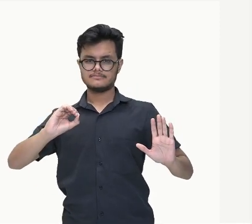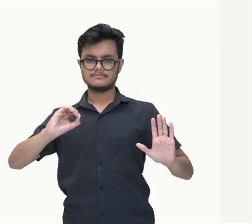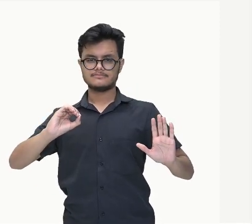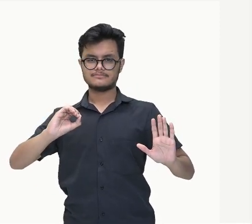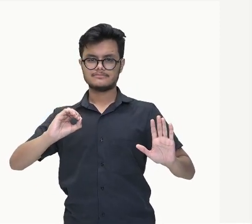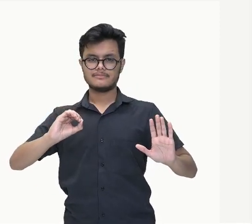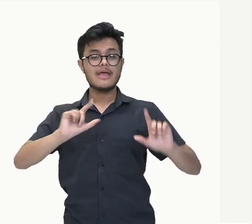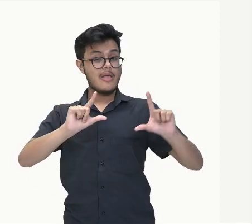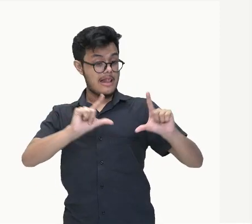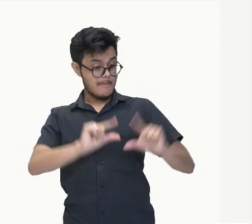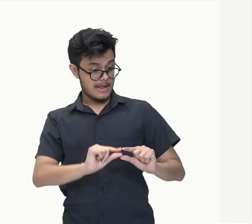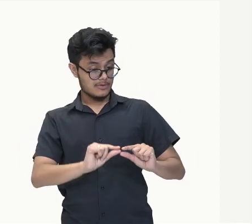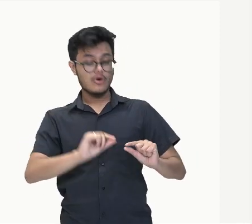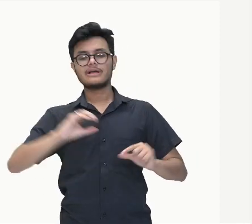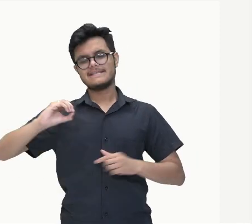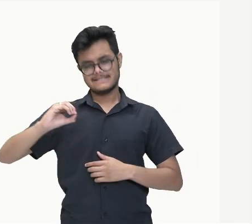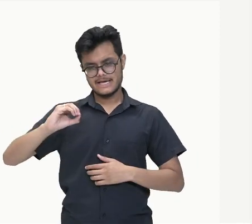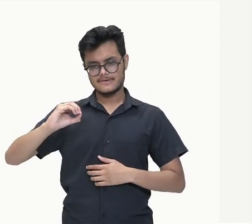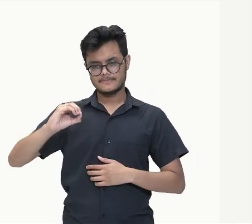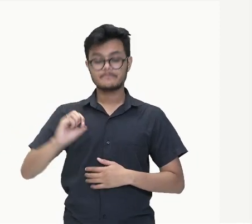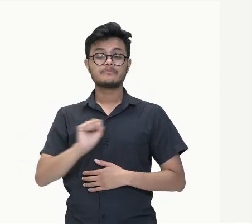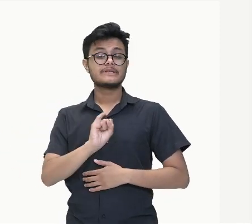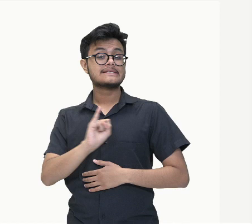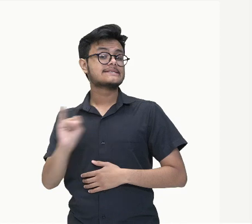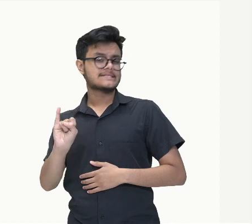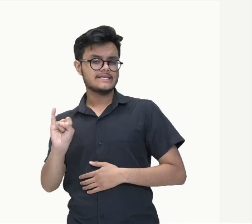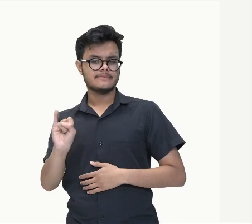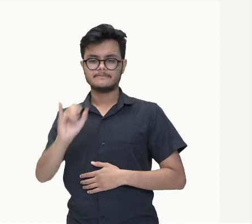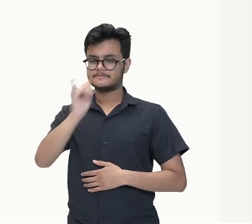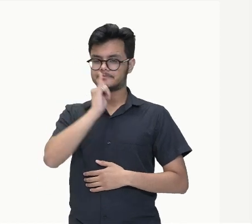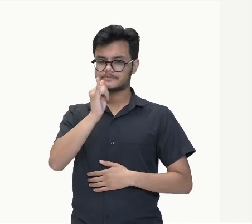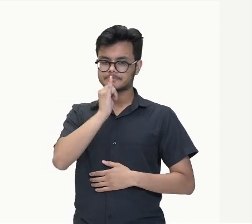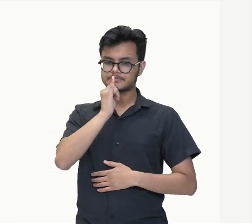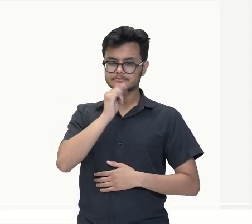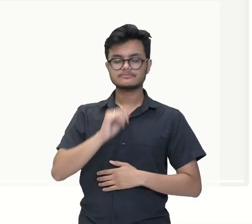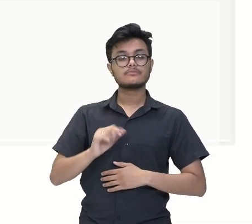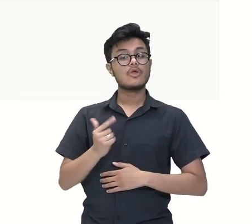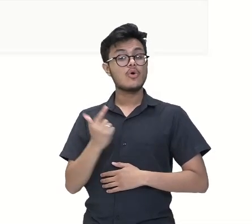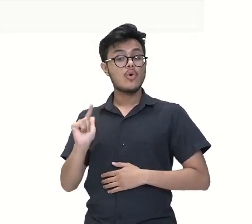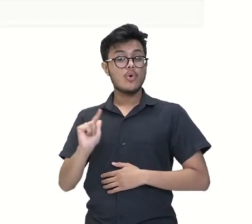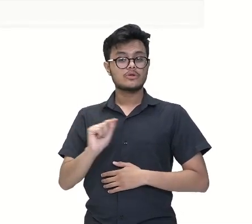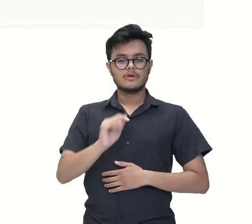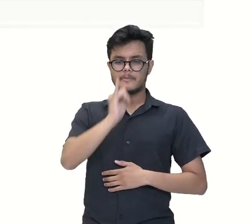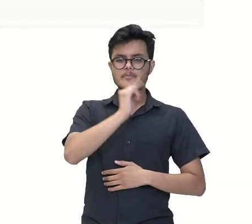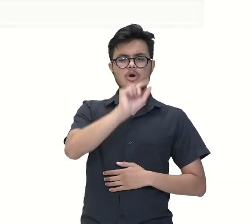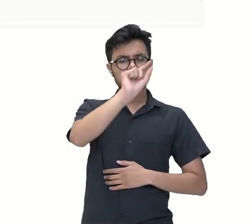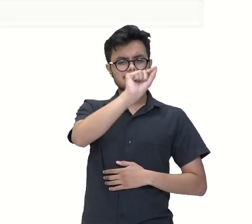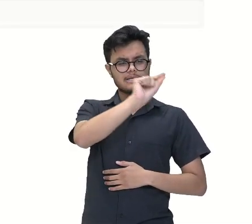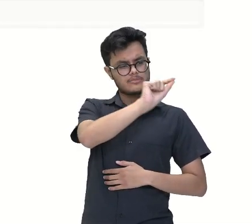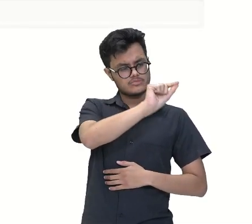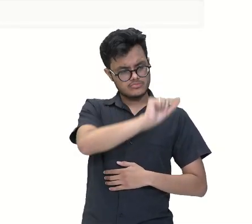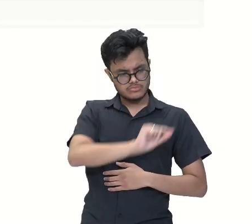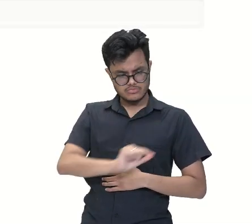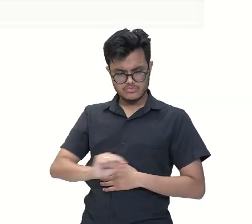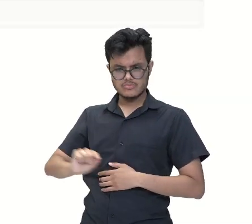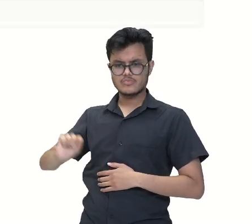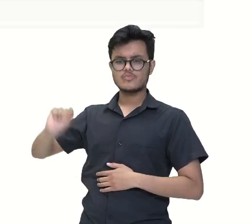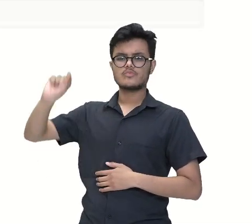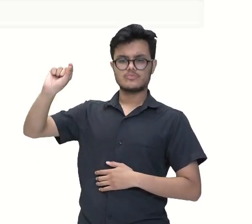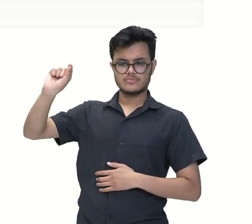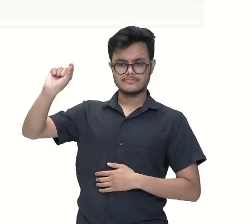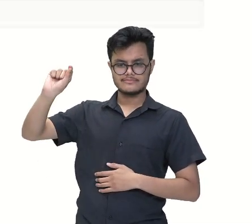baixo. Quando essa concavidade for nesse outro sentido aqui, ó, quando ela